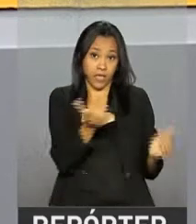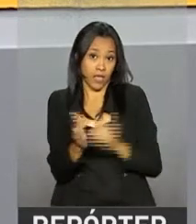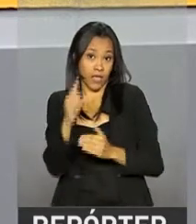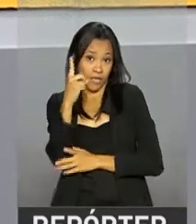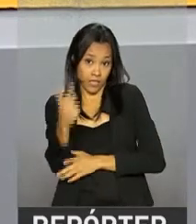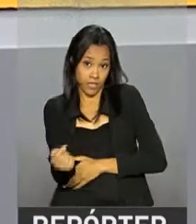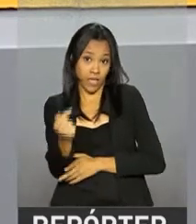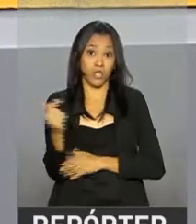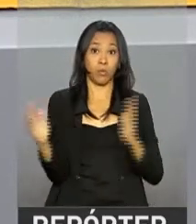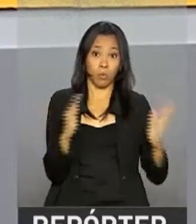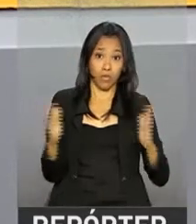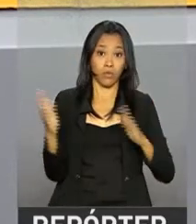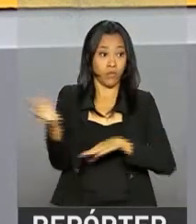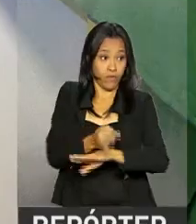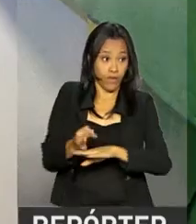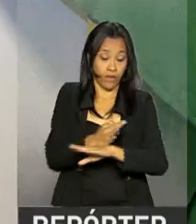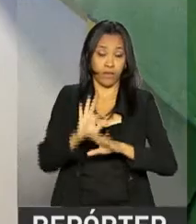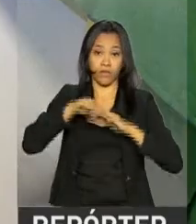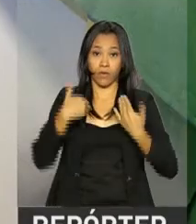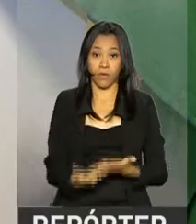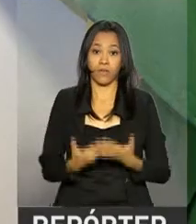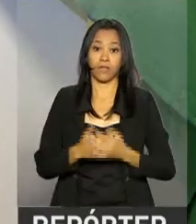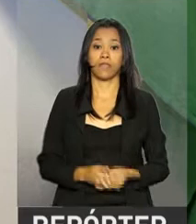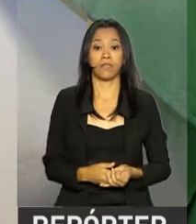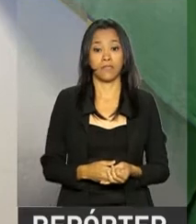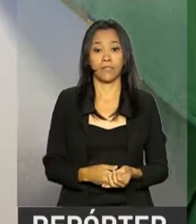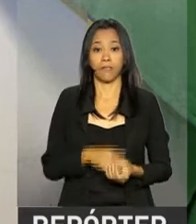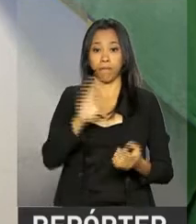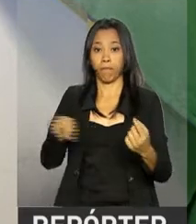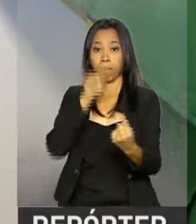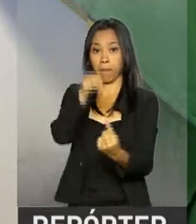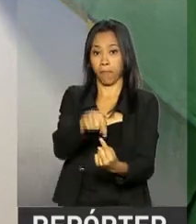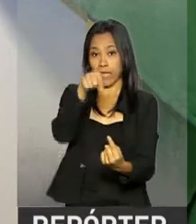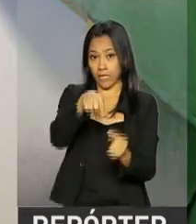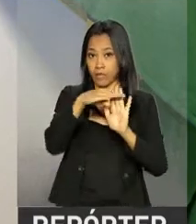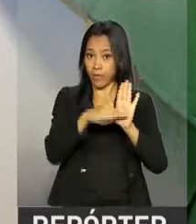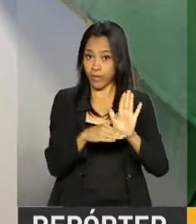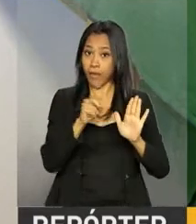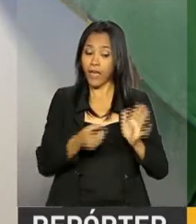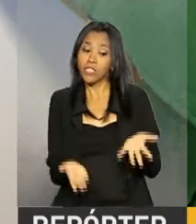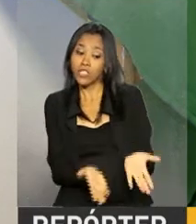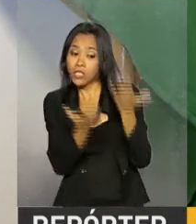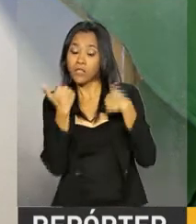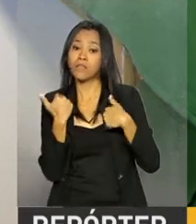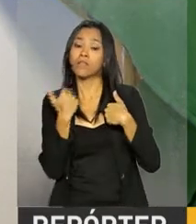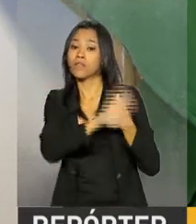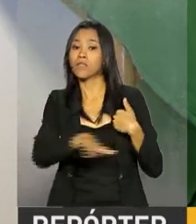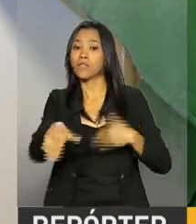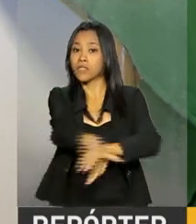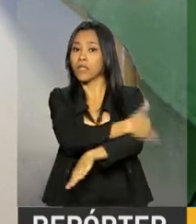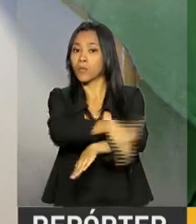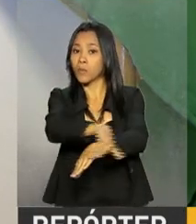os períodos de férias escolares o objetivo desse programa é tirar as crianças das ruas no